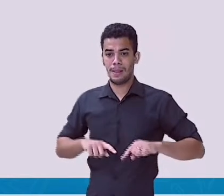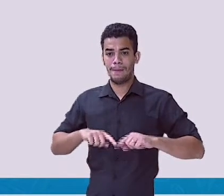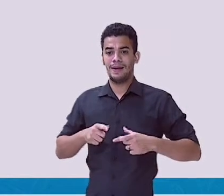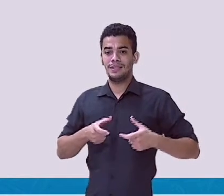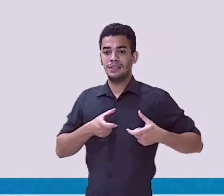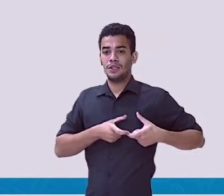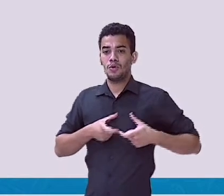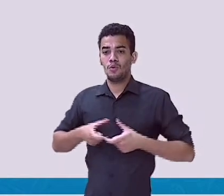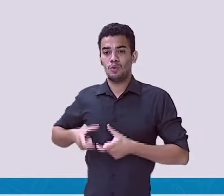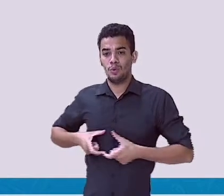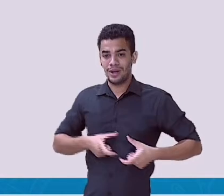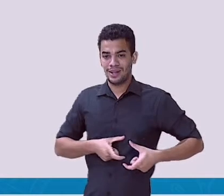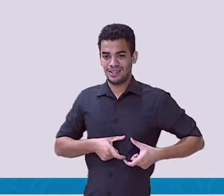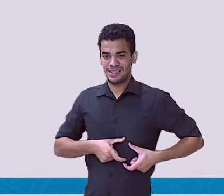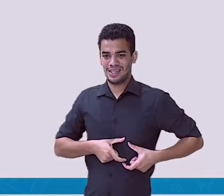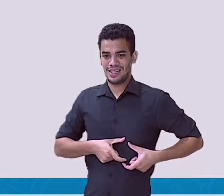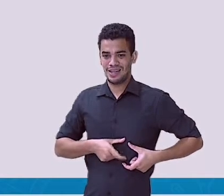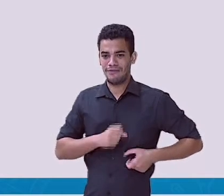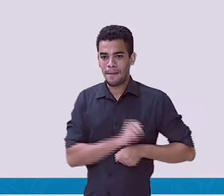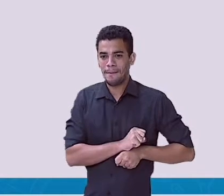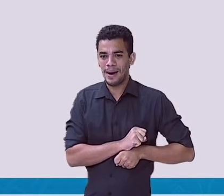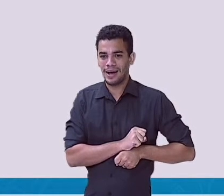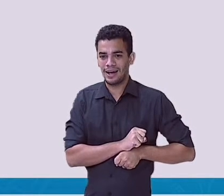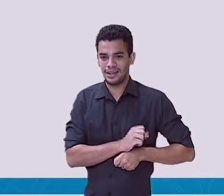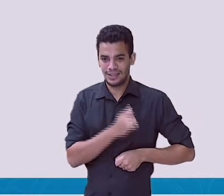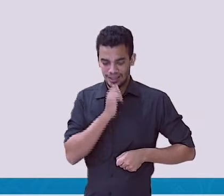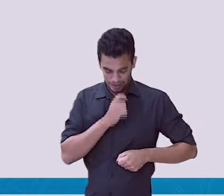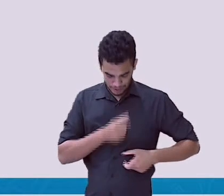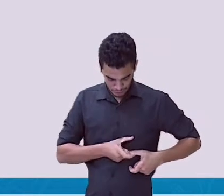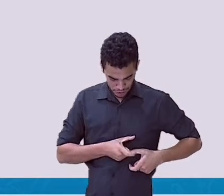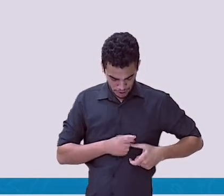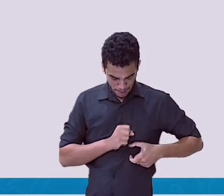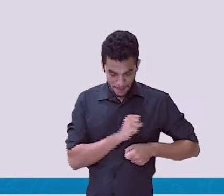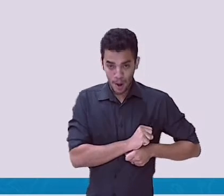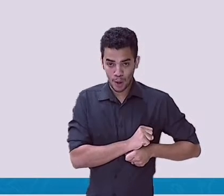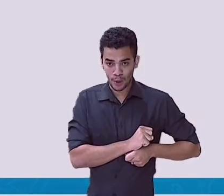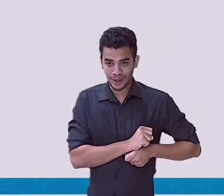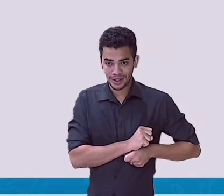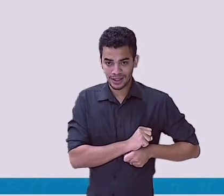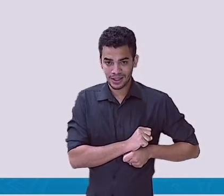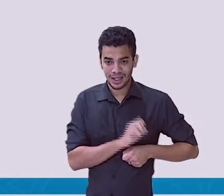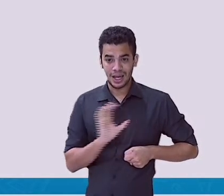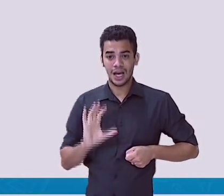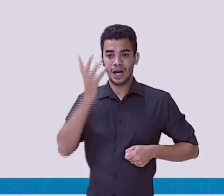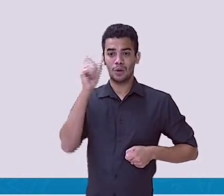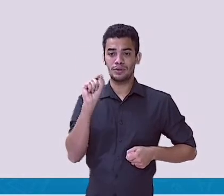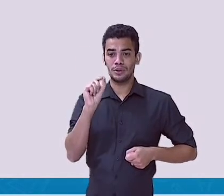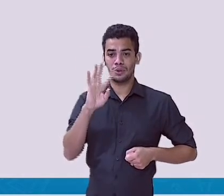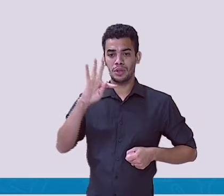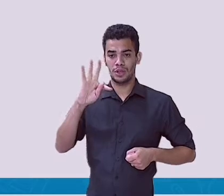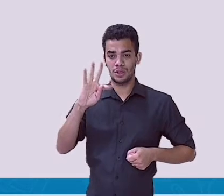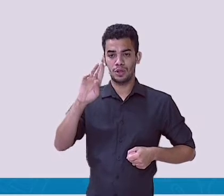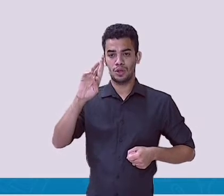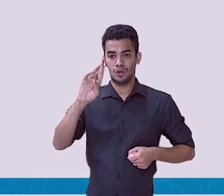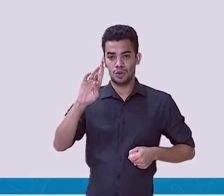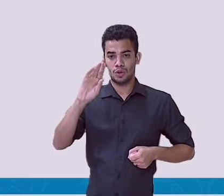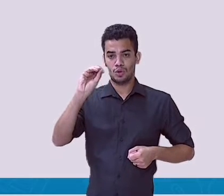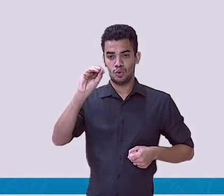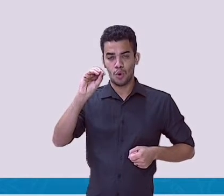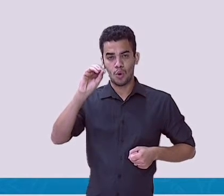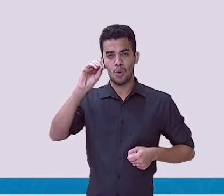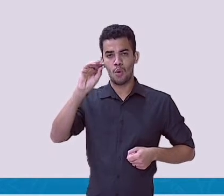de trombose. A trombose, ela pode causar dano, sim. Se o trombo conseguir fluir